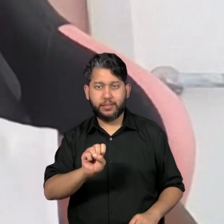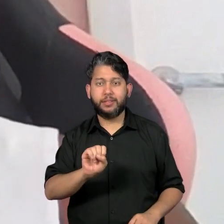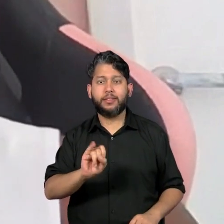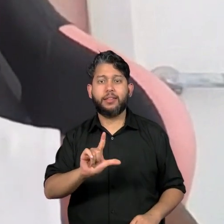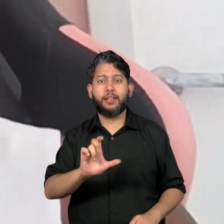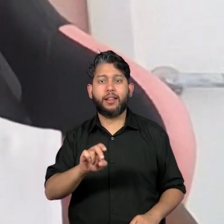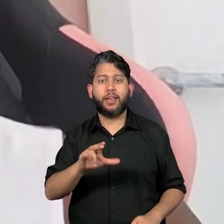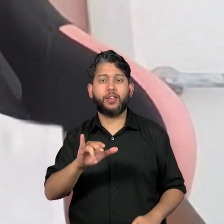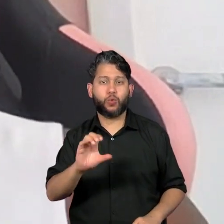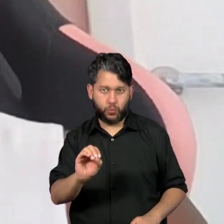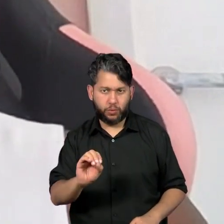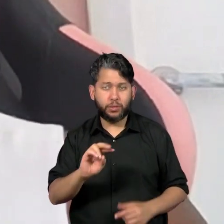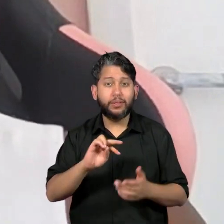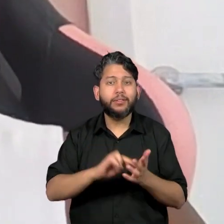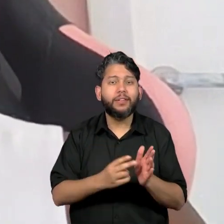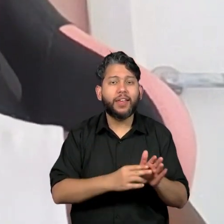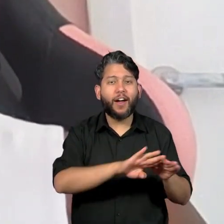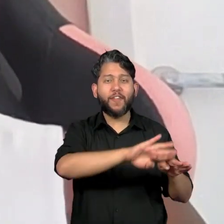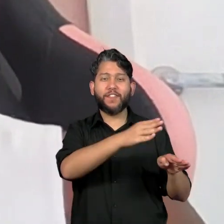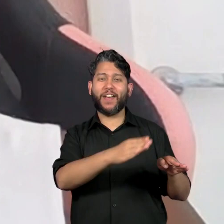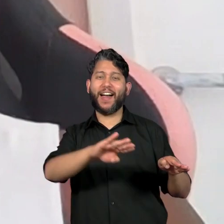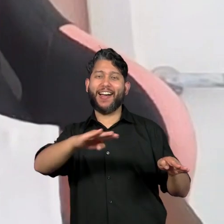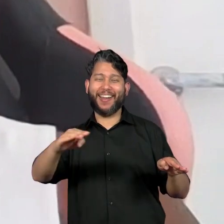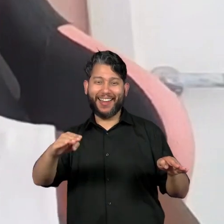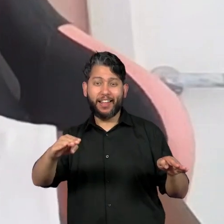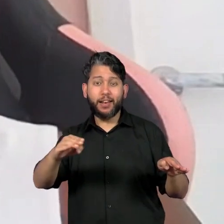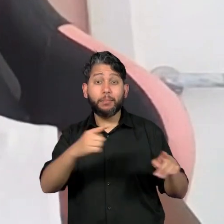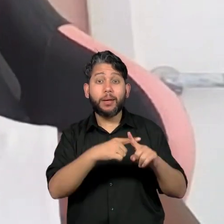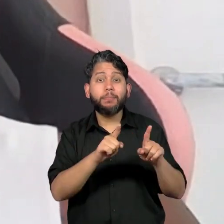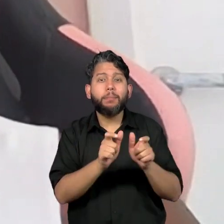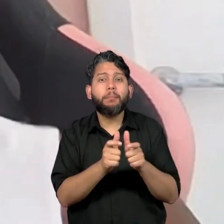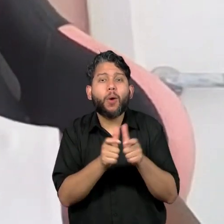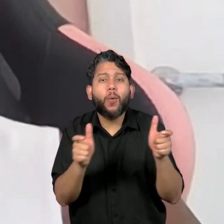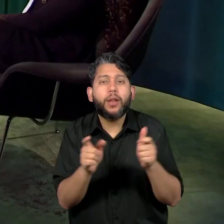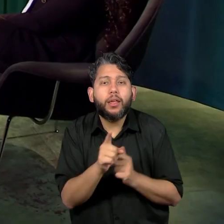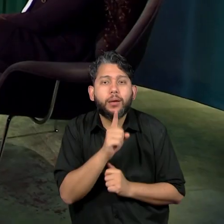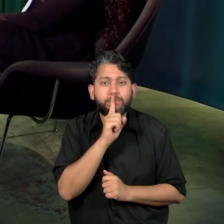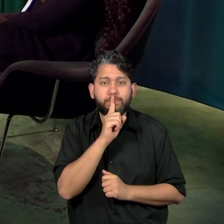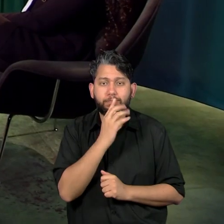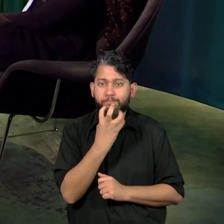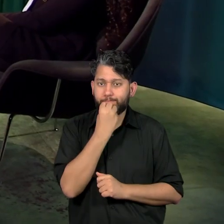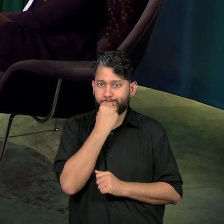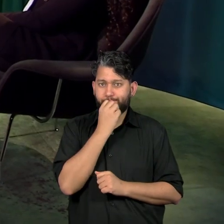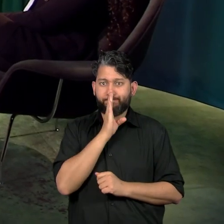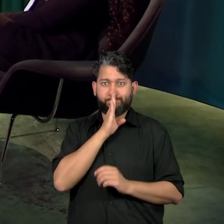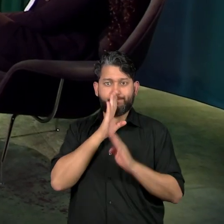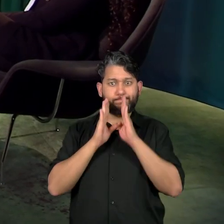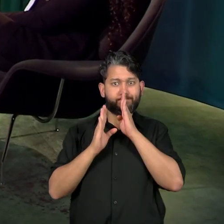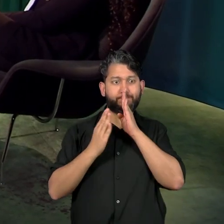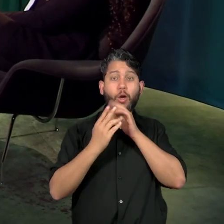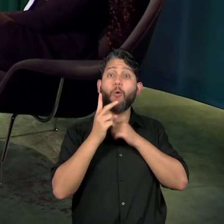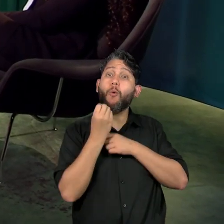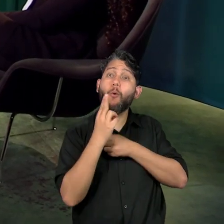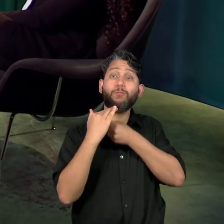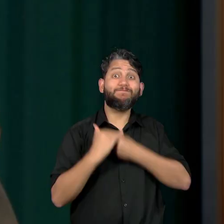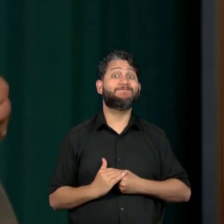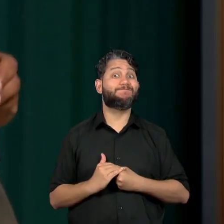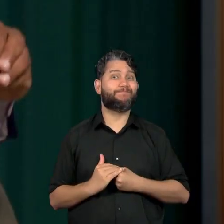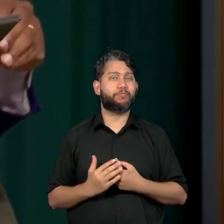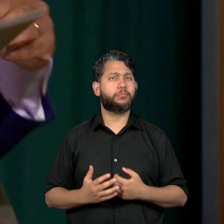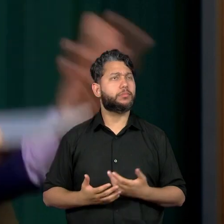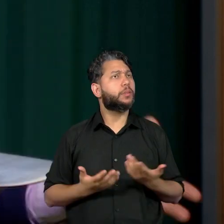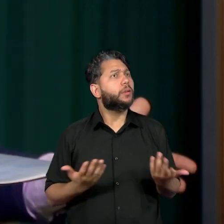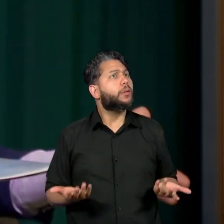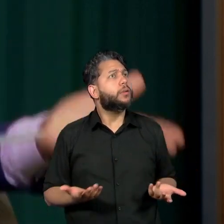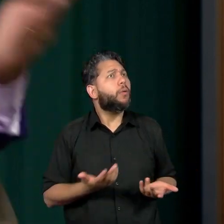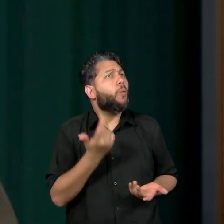criando, co-criando o tempo todo, mas nós somos silenciados o tempo todo. Daniele, como é que a gente faz para tirar